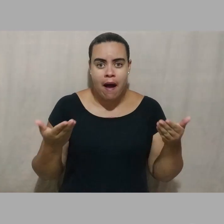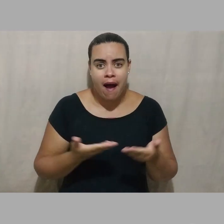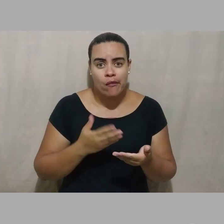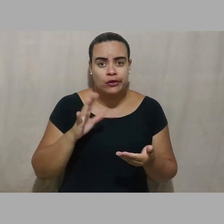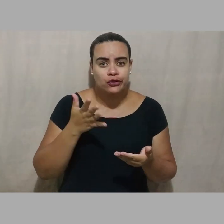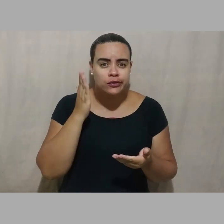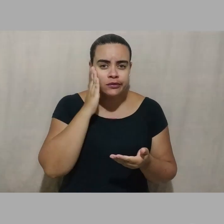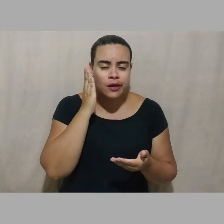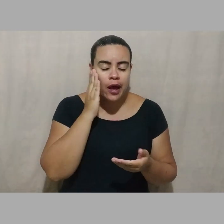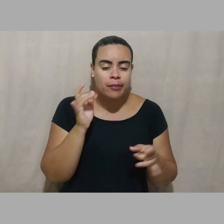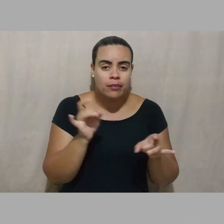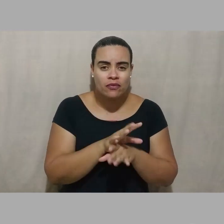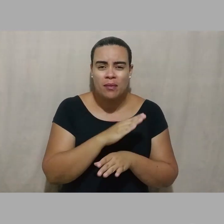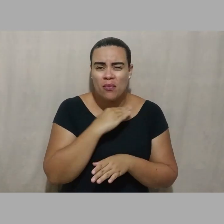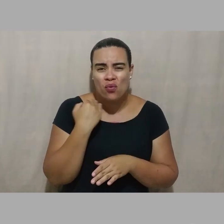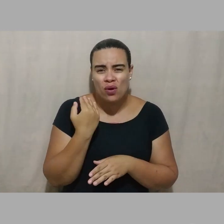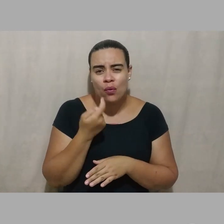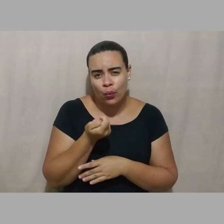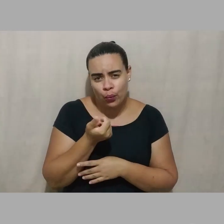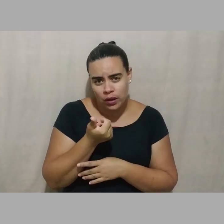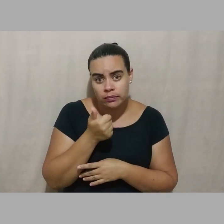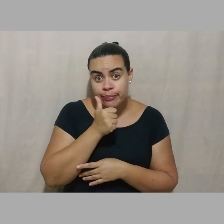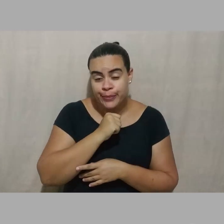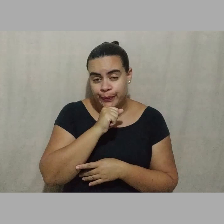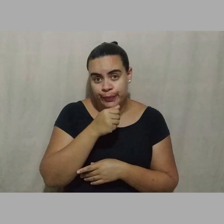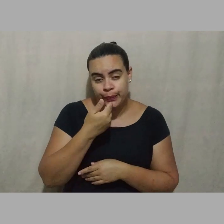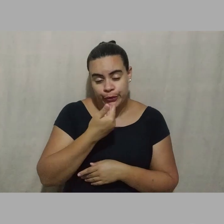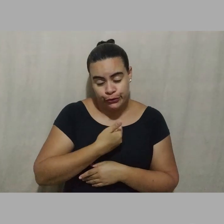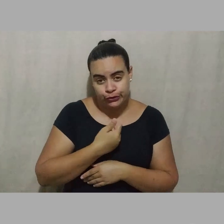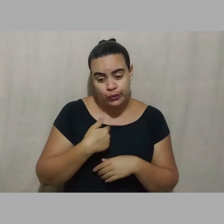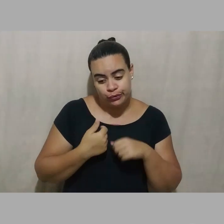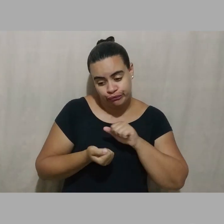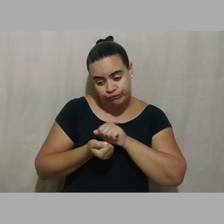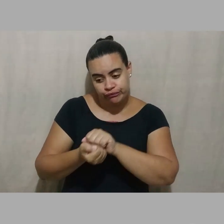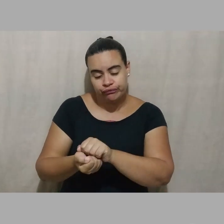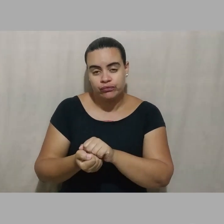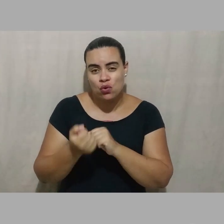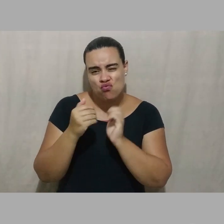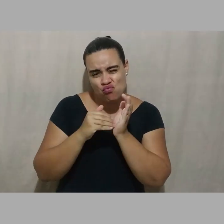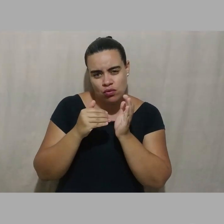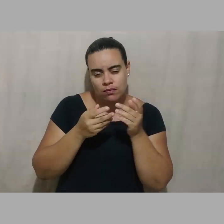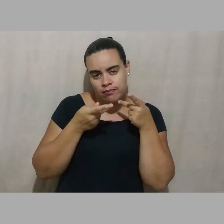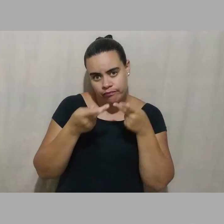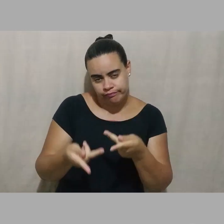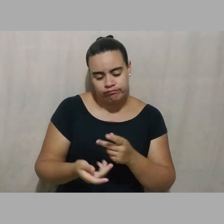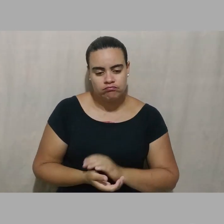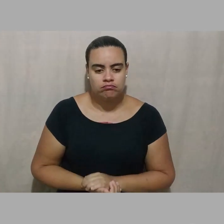decidido que ele morreria em breve, minha mãe pediu que eu a acompanhasse para uma última visita. Boa